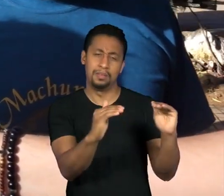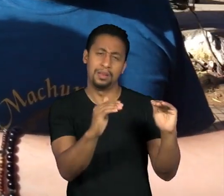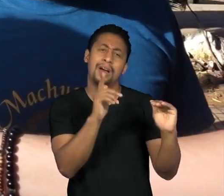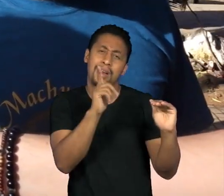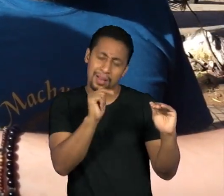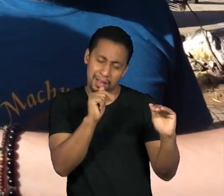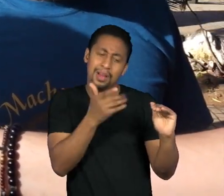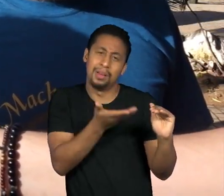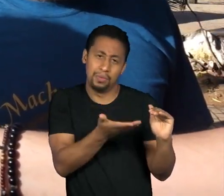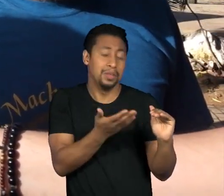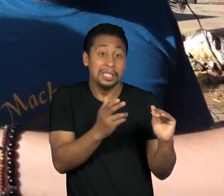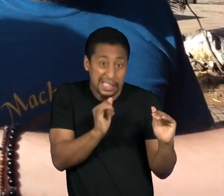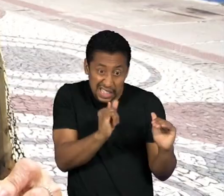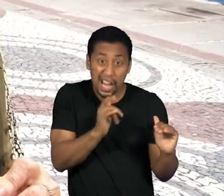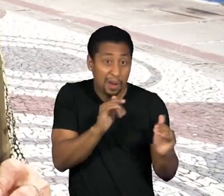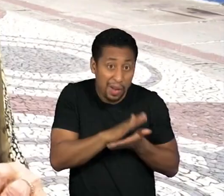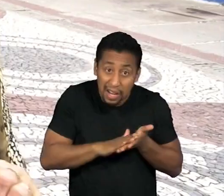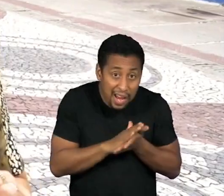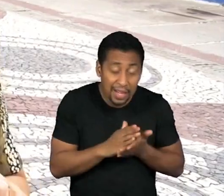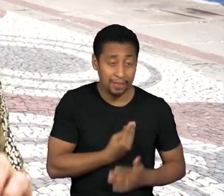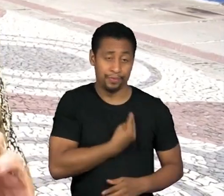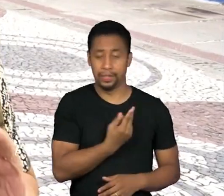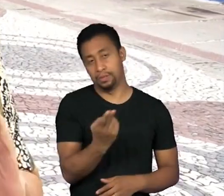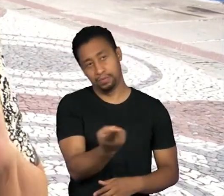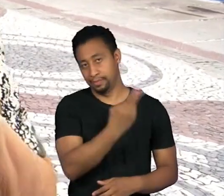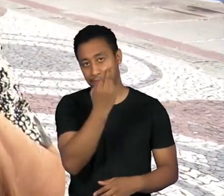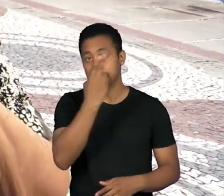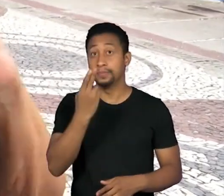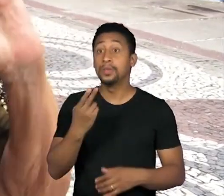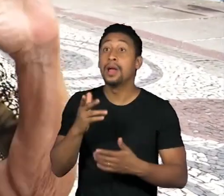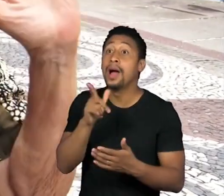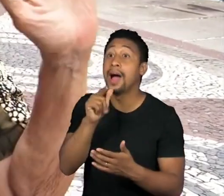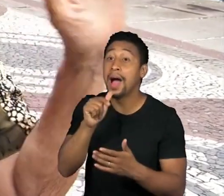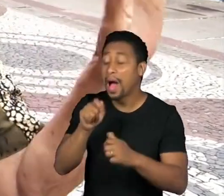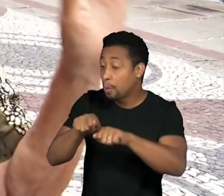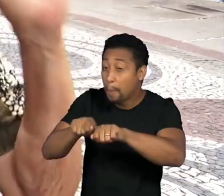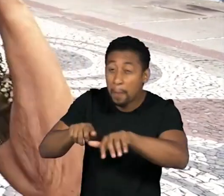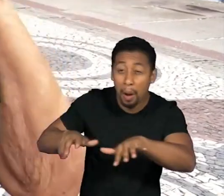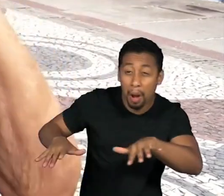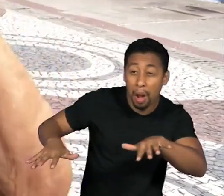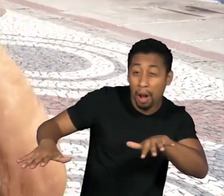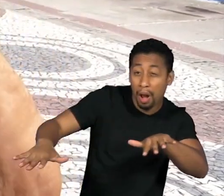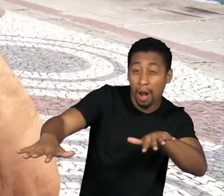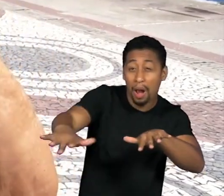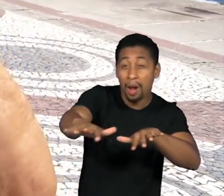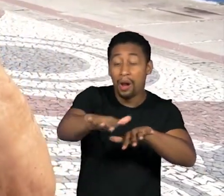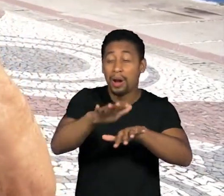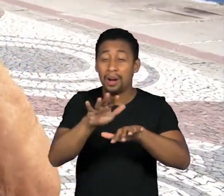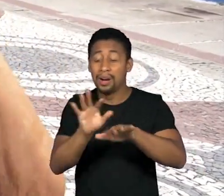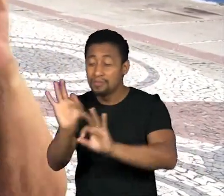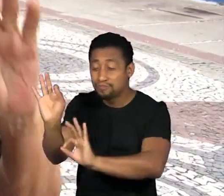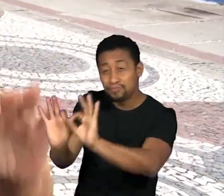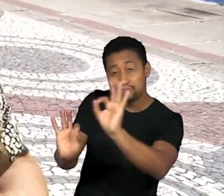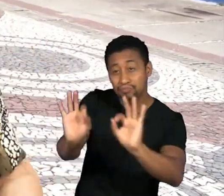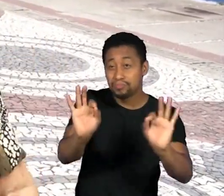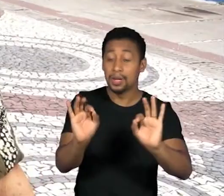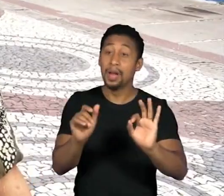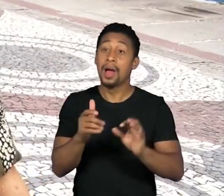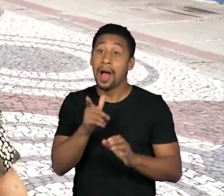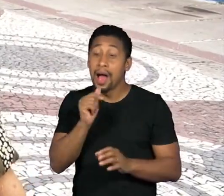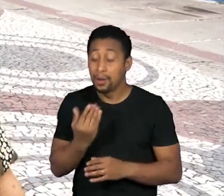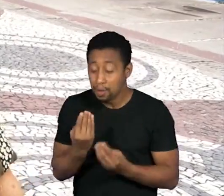sem ela não dá para sobreviver. Com água a gente fica com tudo muito bem, o organismo